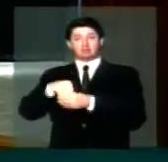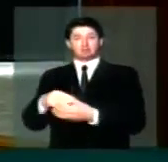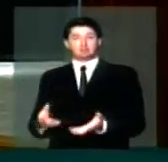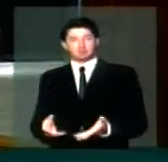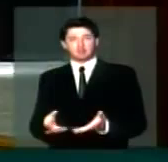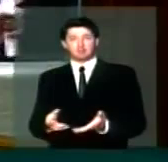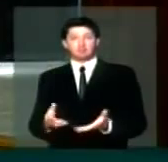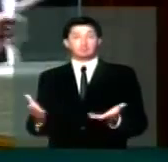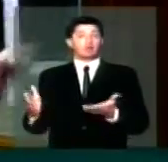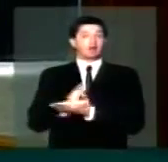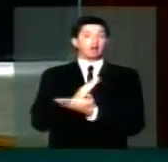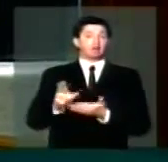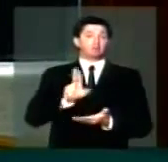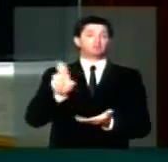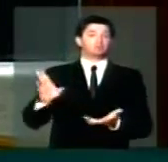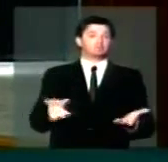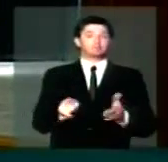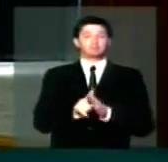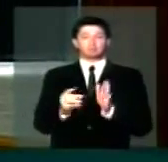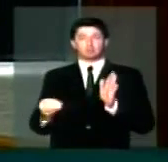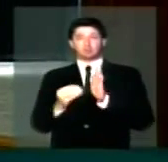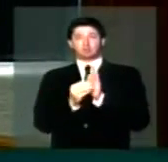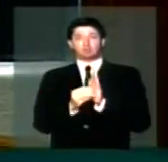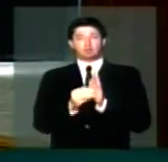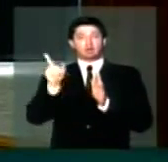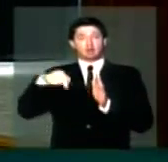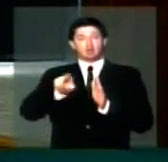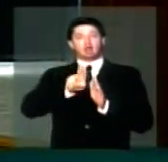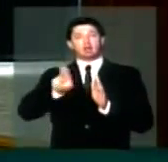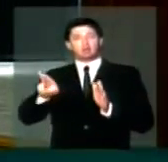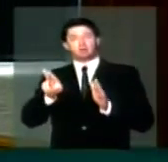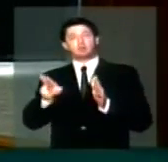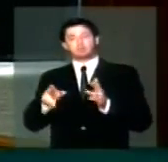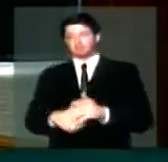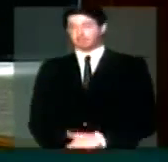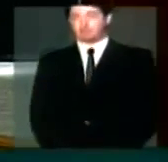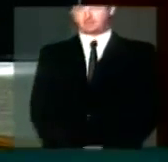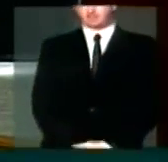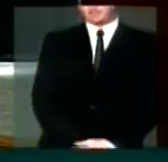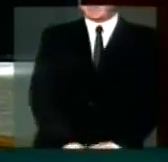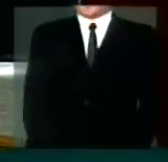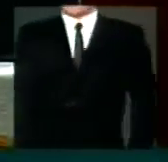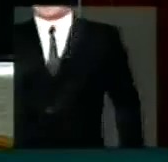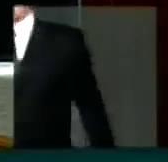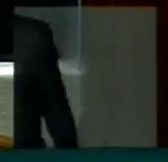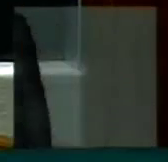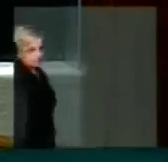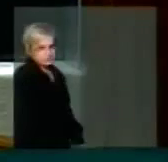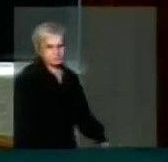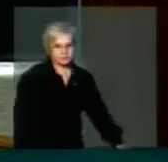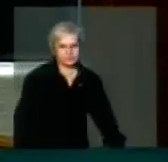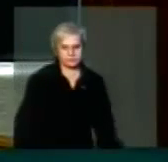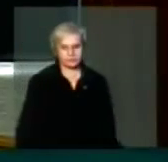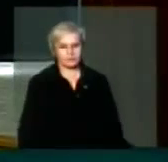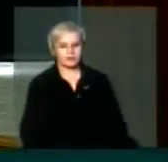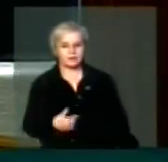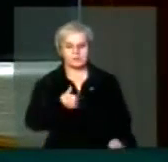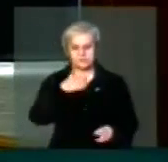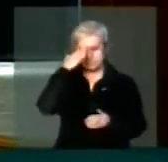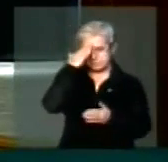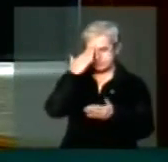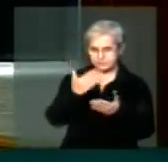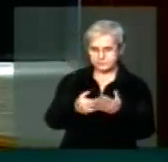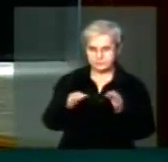estados. E alguns nomes que têm surgido já são nomes ligados a estes episódios. E eu tenho